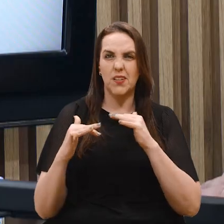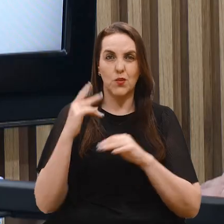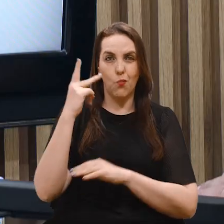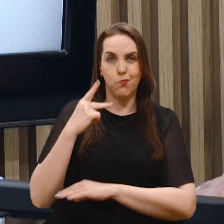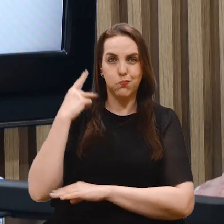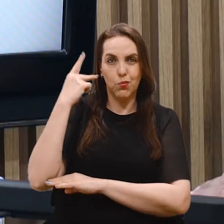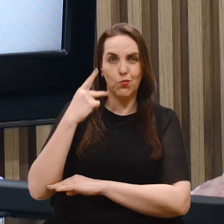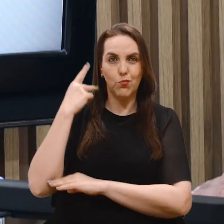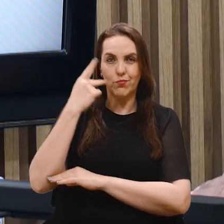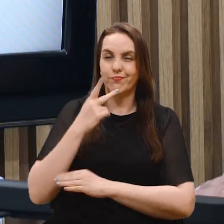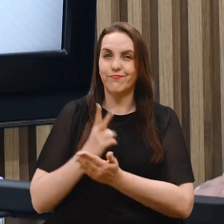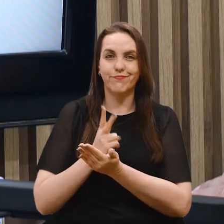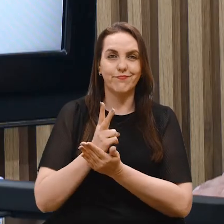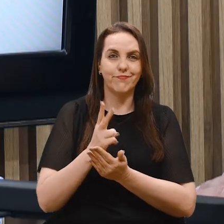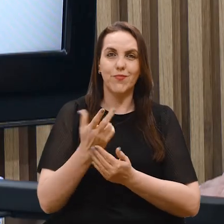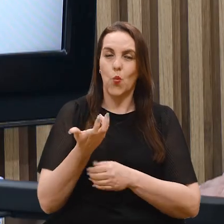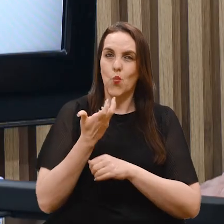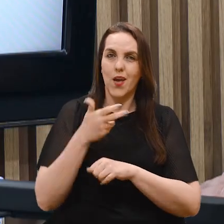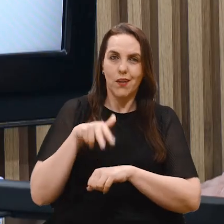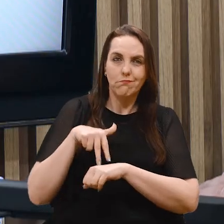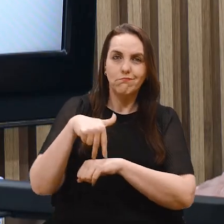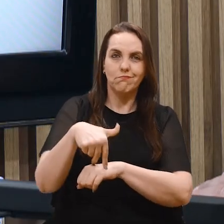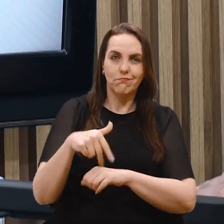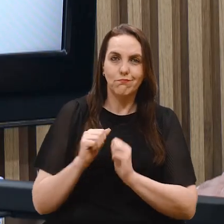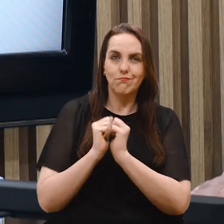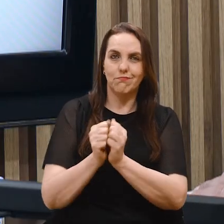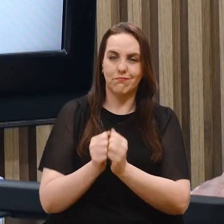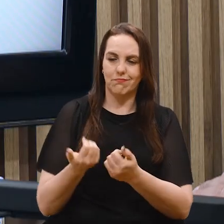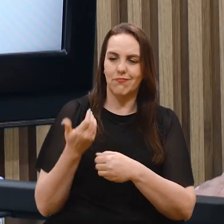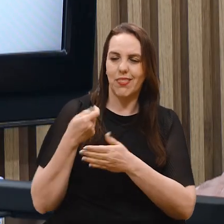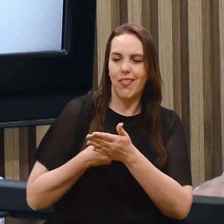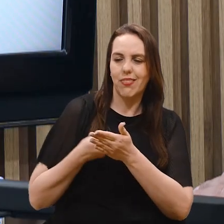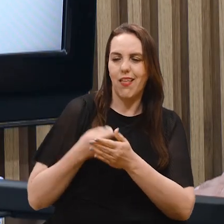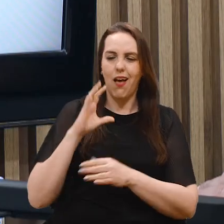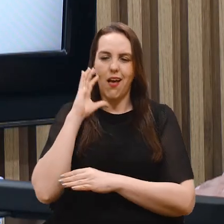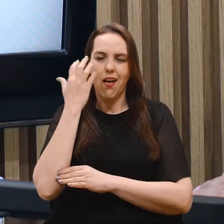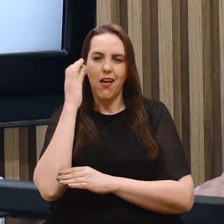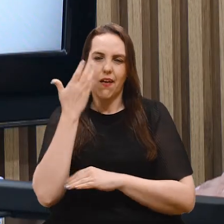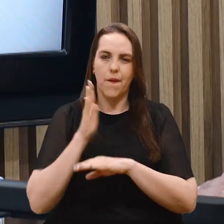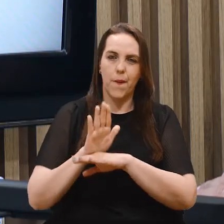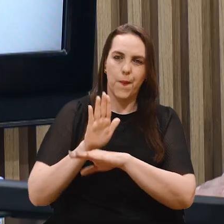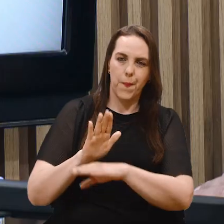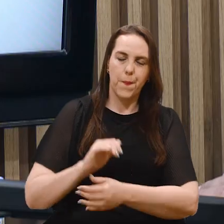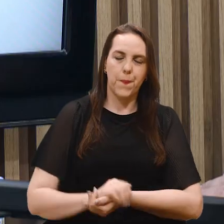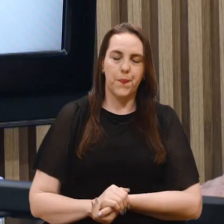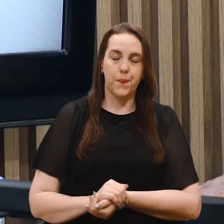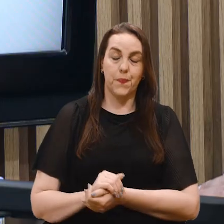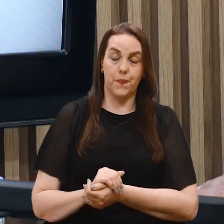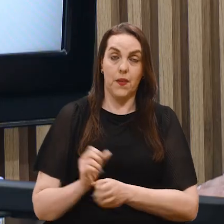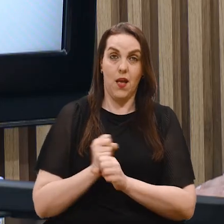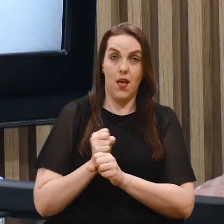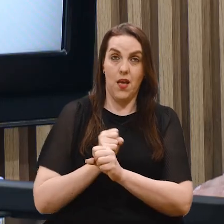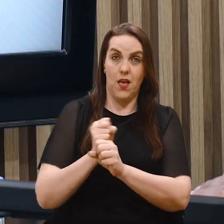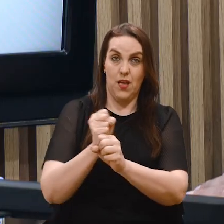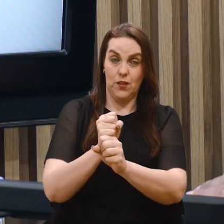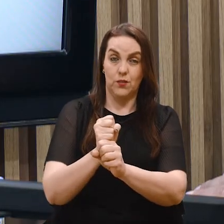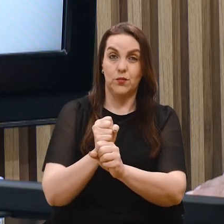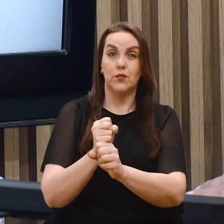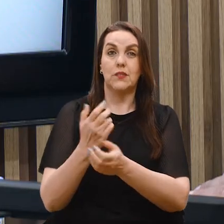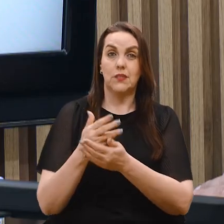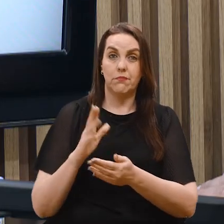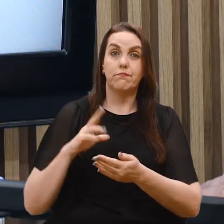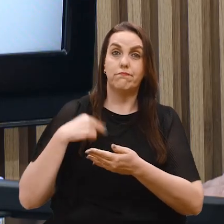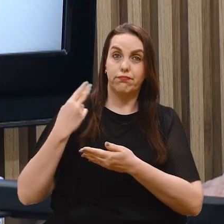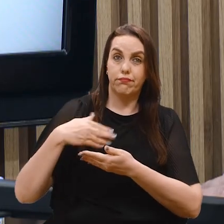de estar ali, tentar ajudar, tentar resolver. E nos últimos anos, a gente acabou vindo de uma